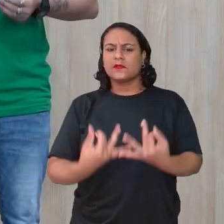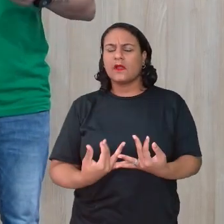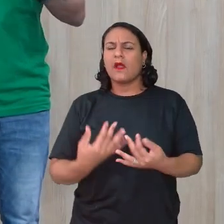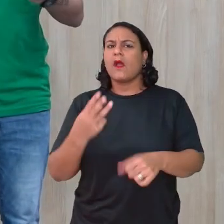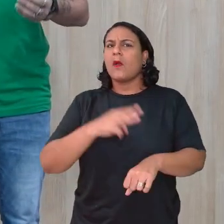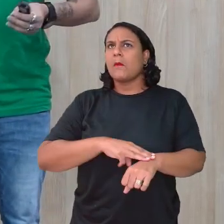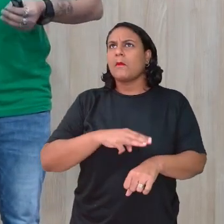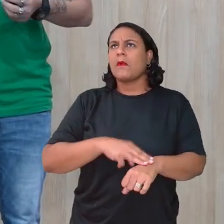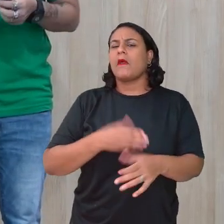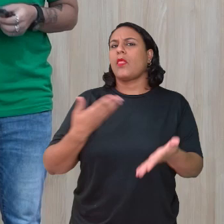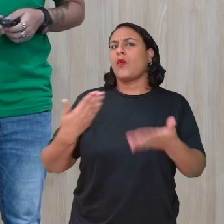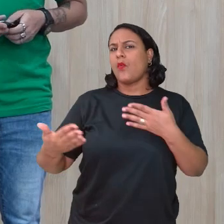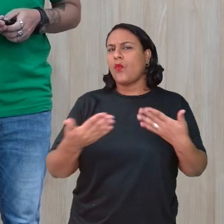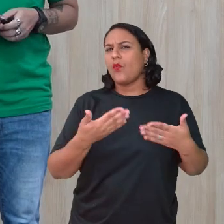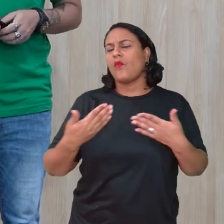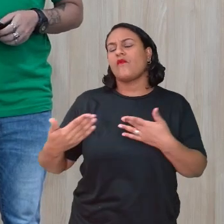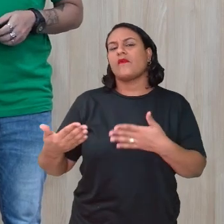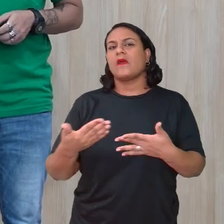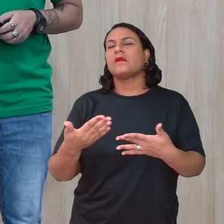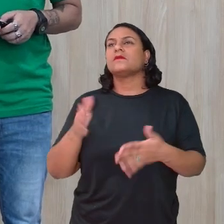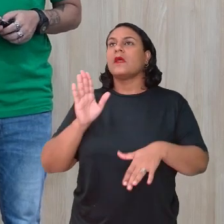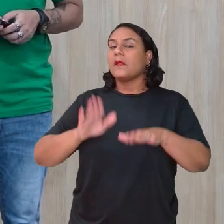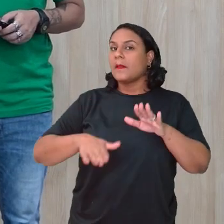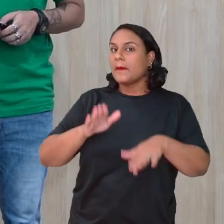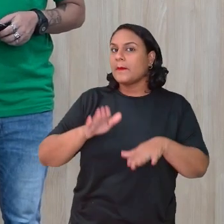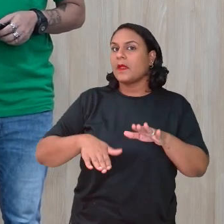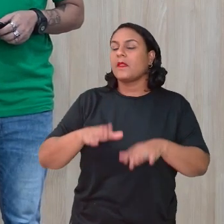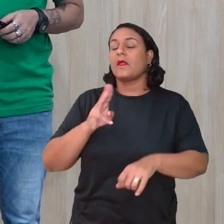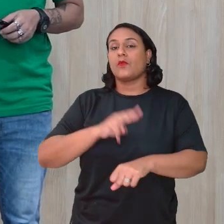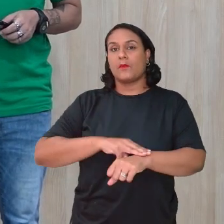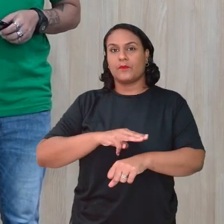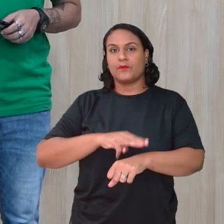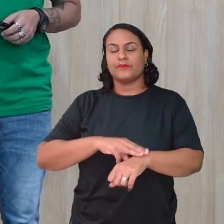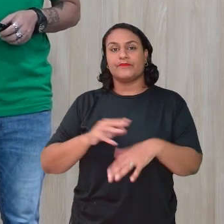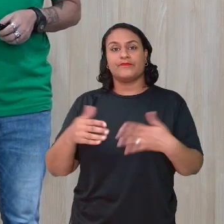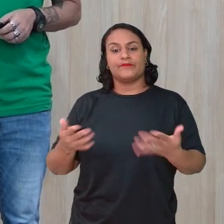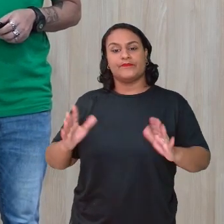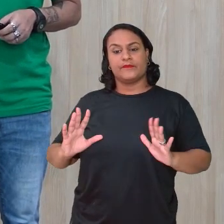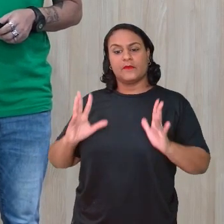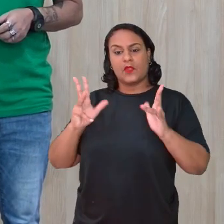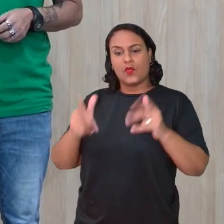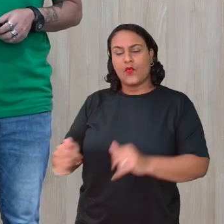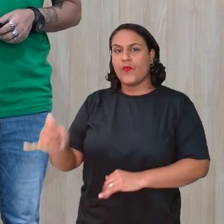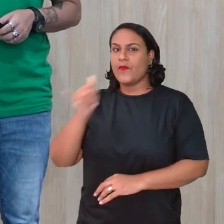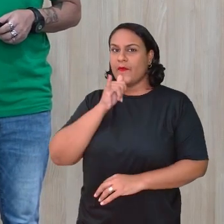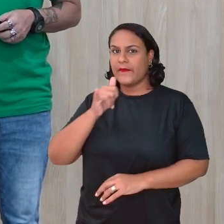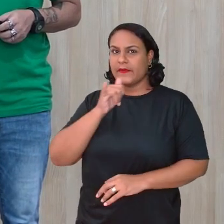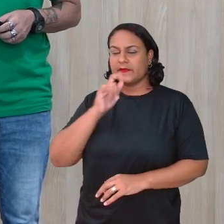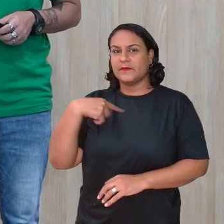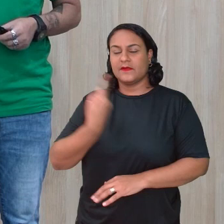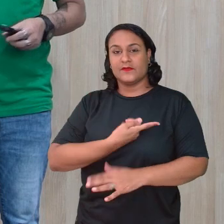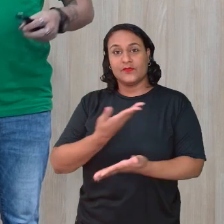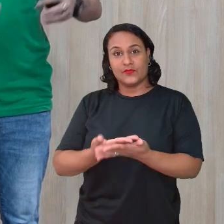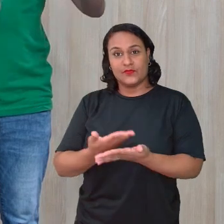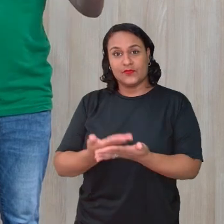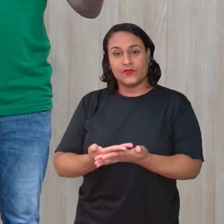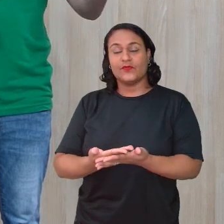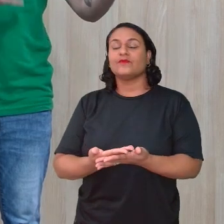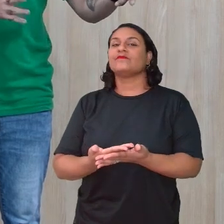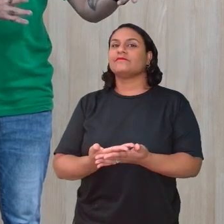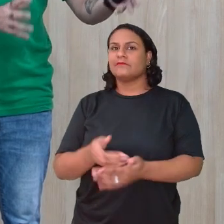de uma conversa a mais sobre as determinadas situações. E todos os exemplos que nós trabalhamos na aula passada, que